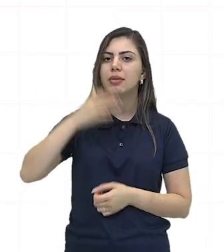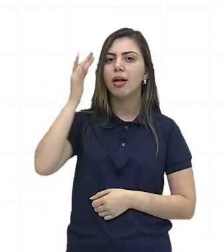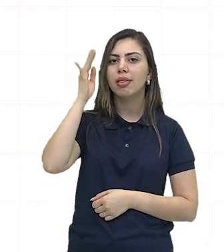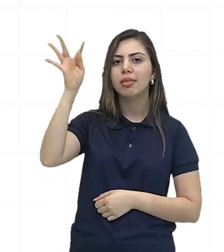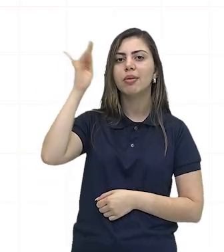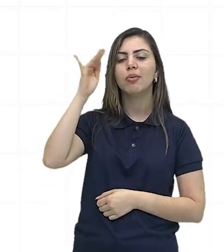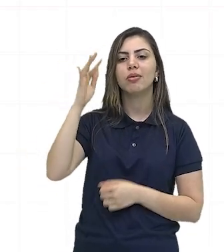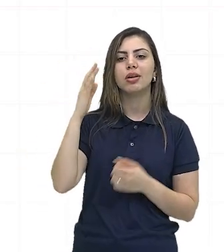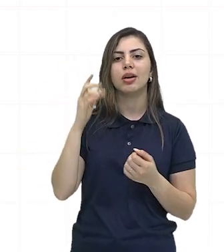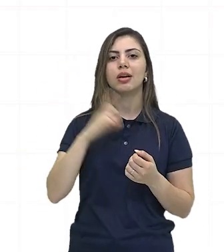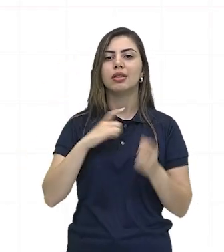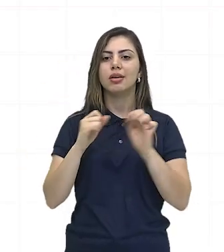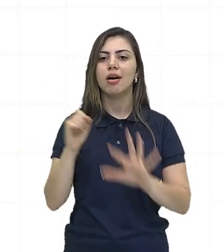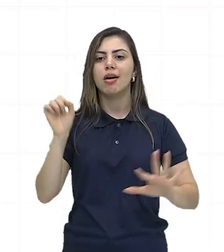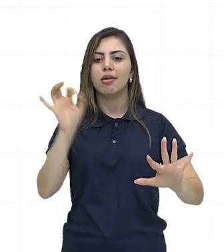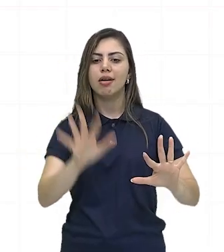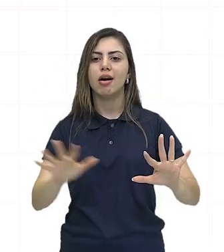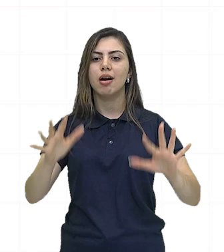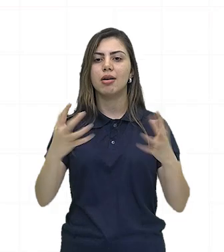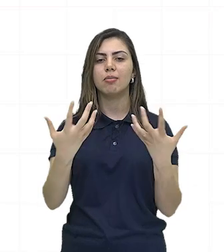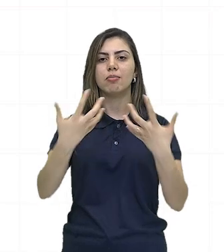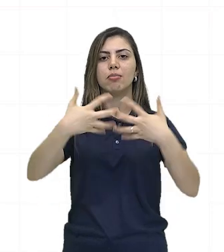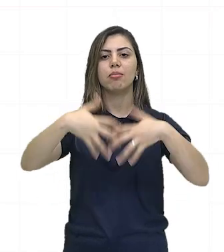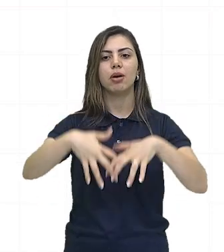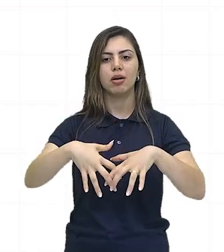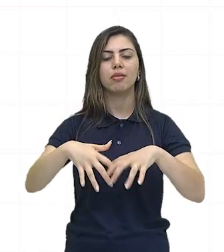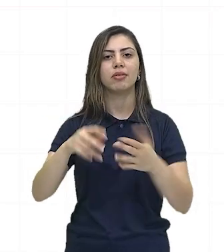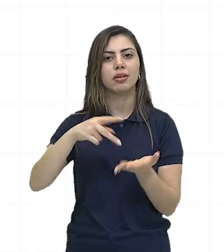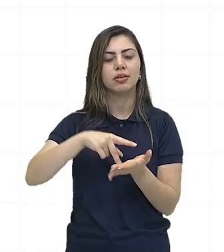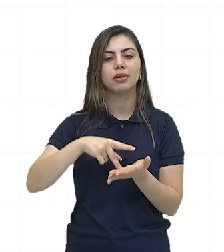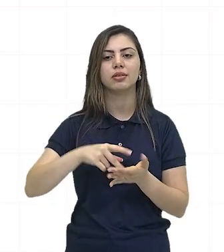Alfred Wegener, onde ele